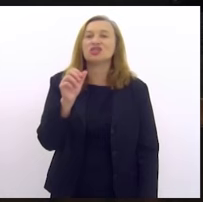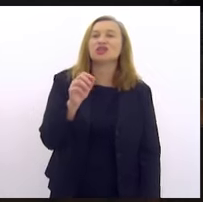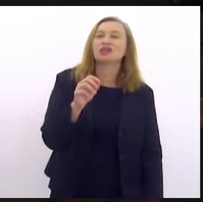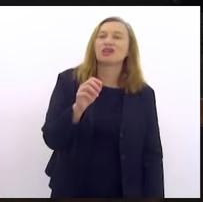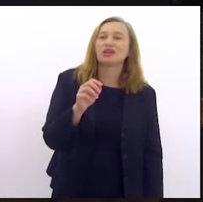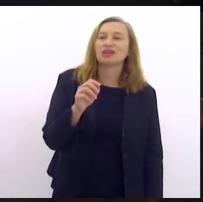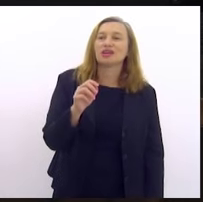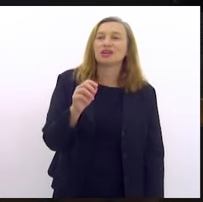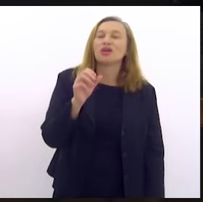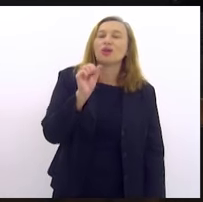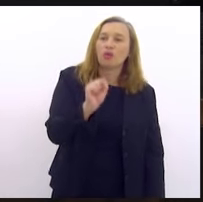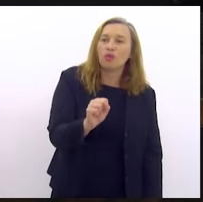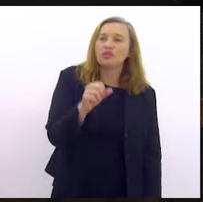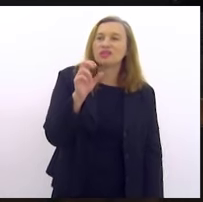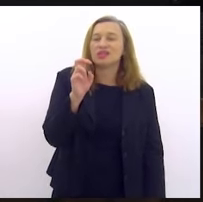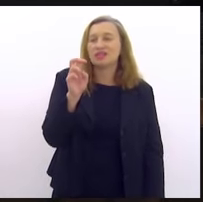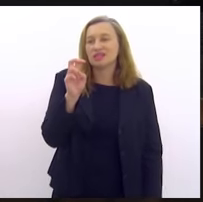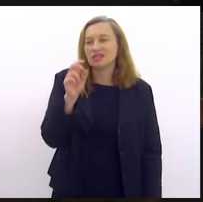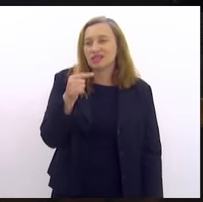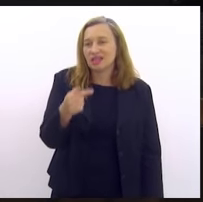1.401-A/23,